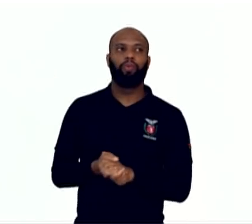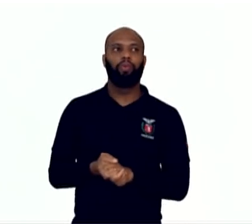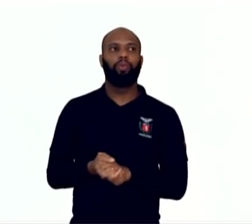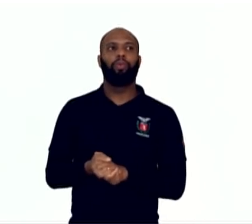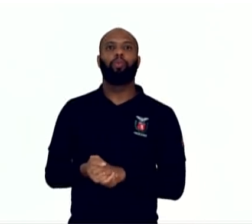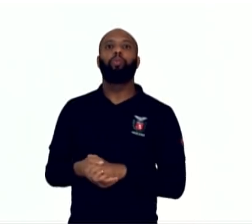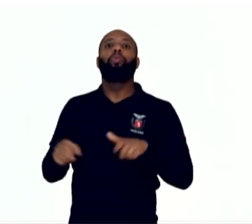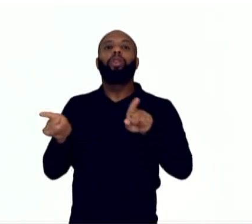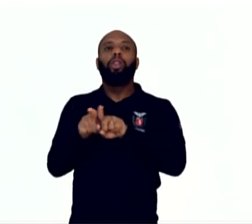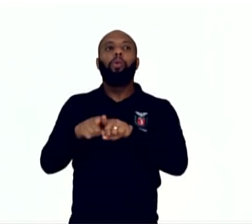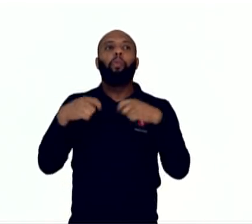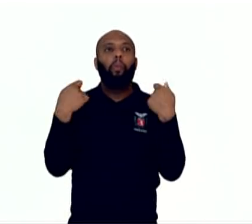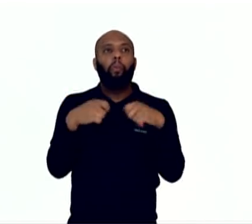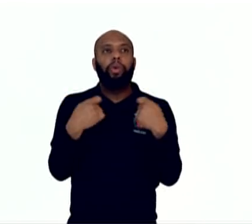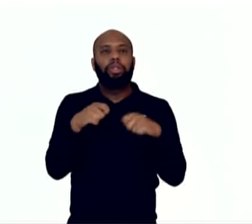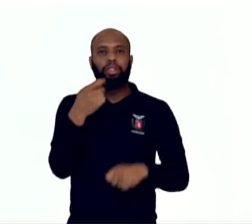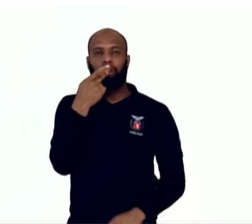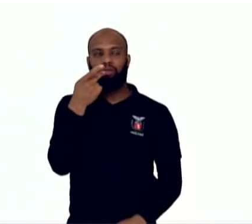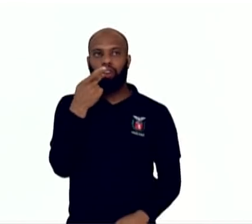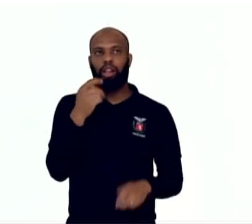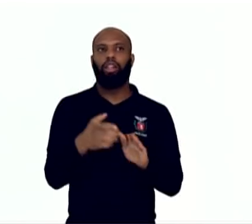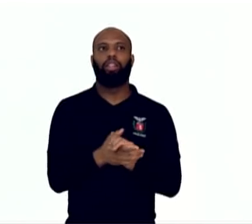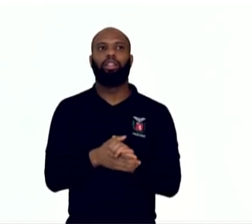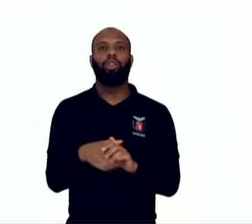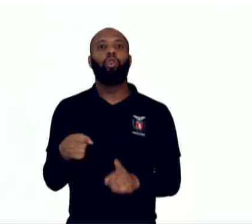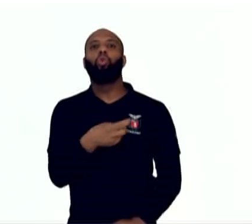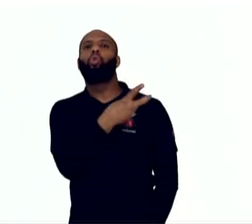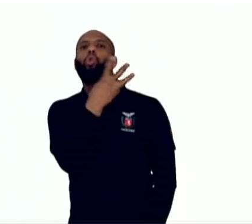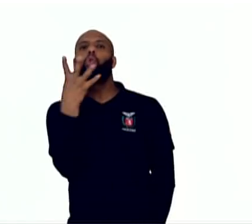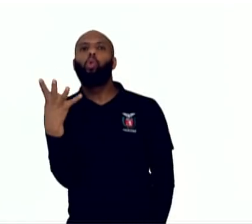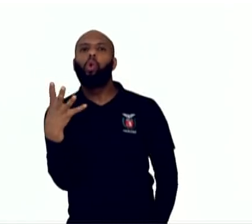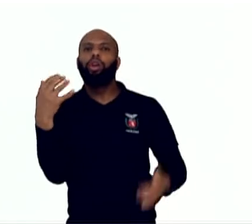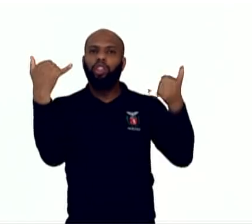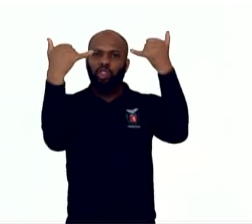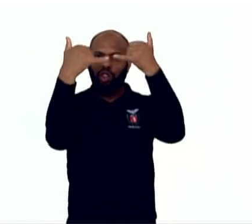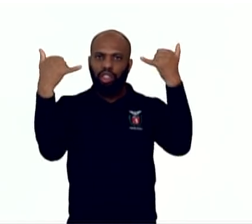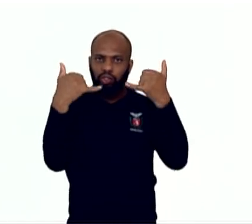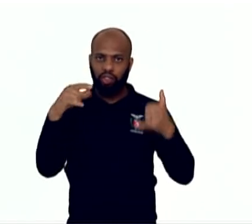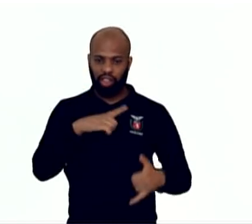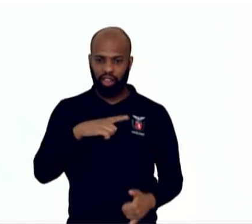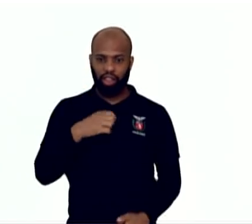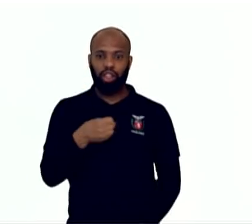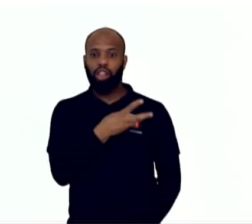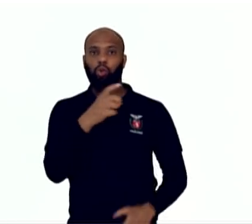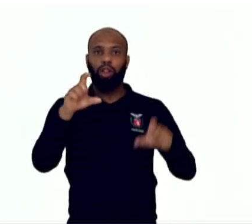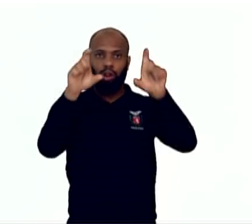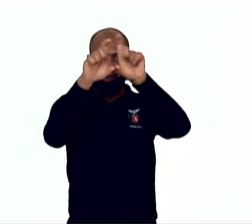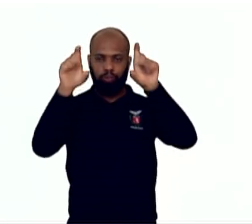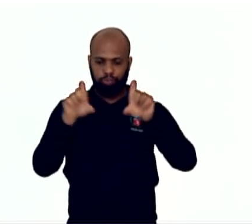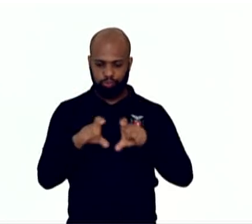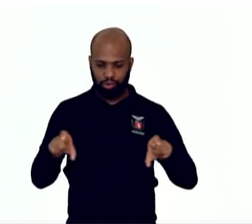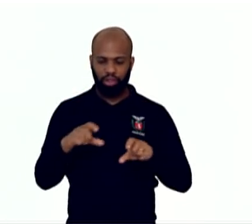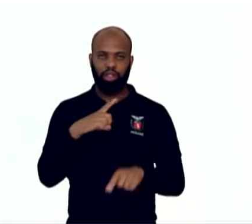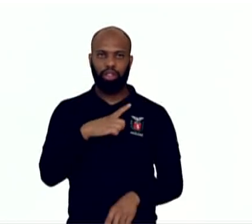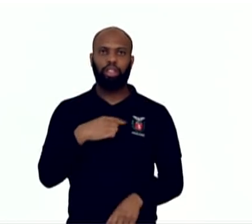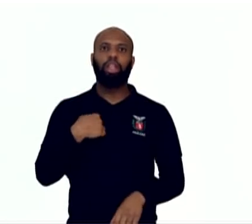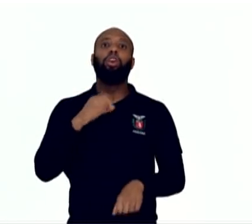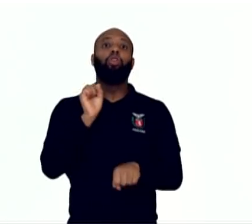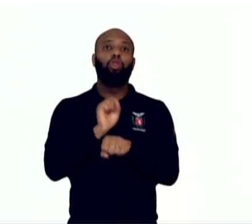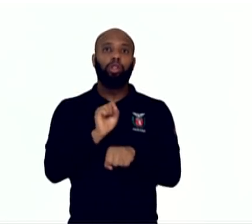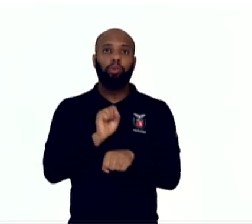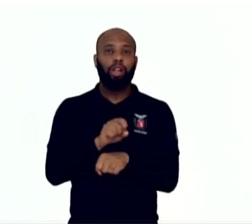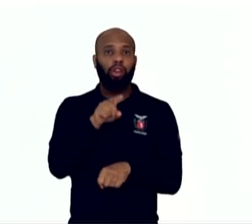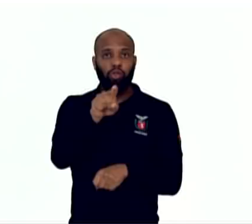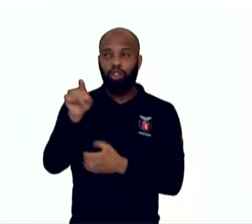e vão dizer então, nesse trecho, quantos são os versos e quantos são as estrofes. Eu vou dar um tempinho para